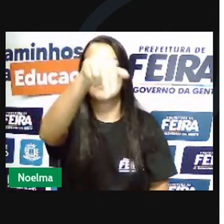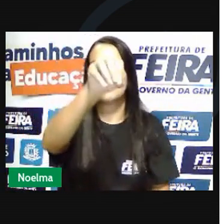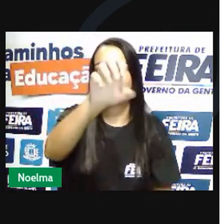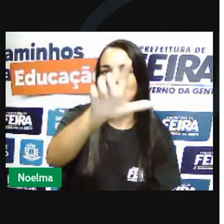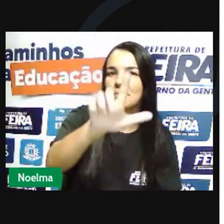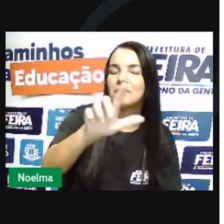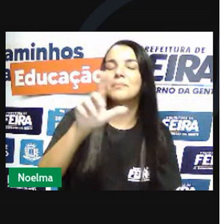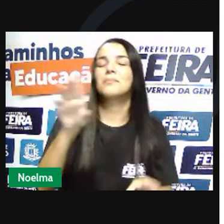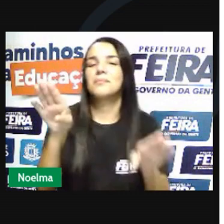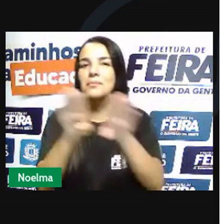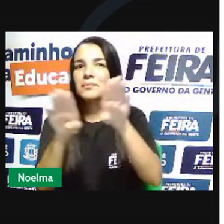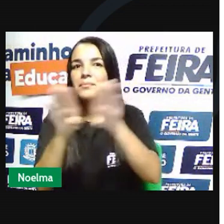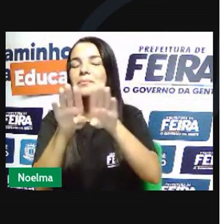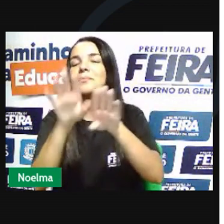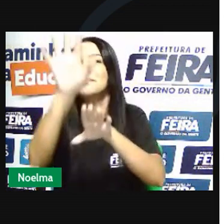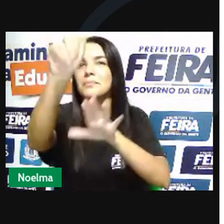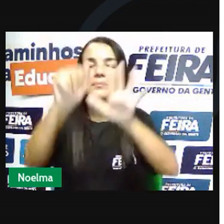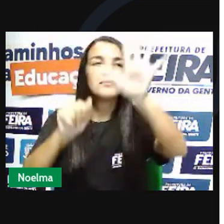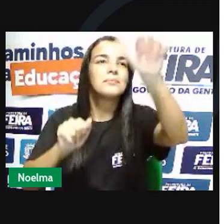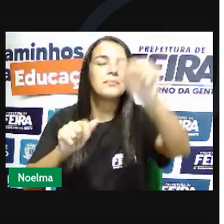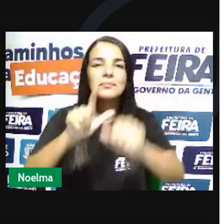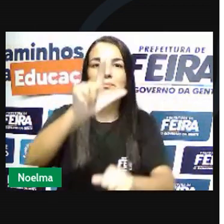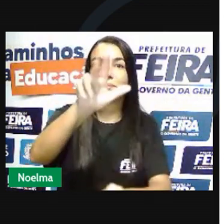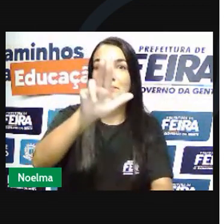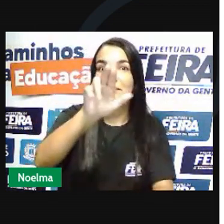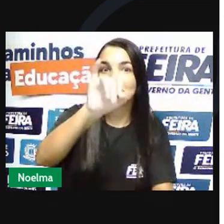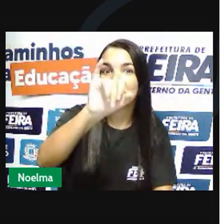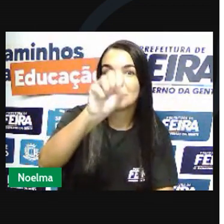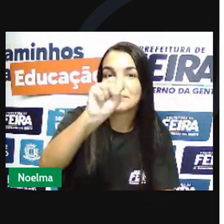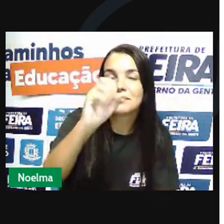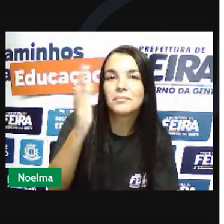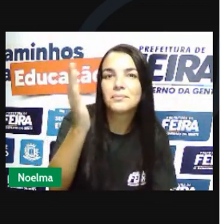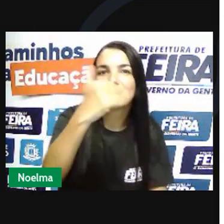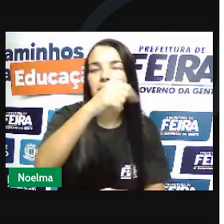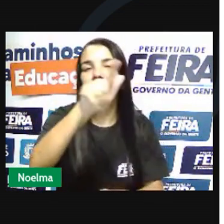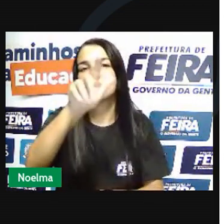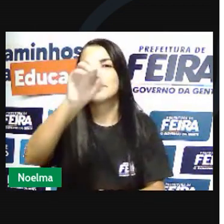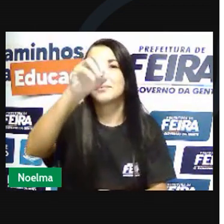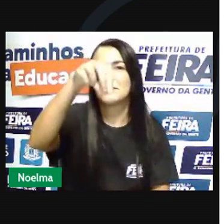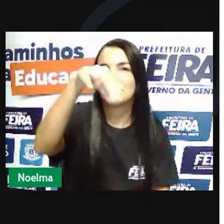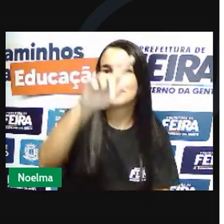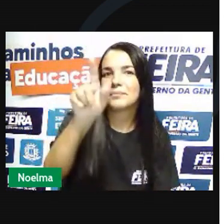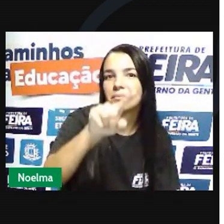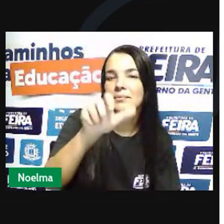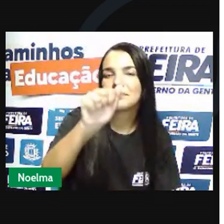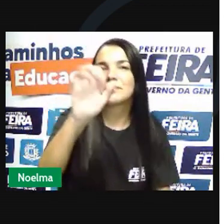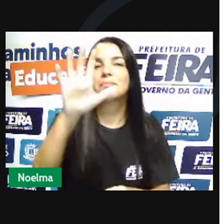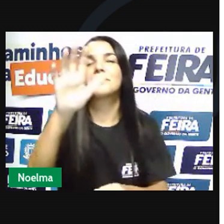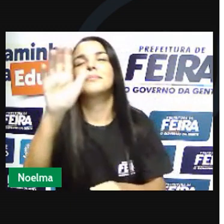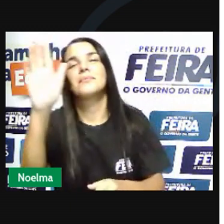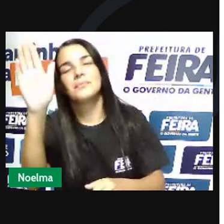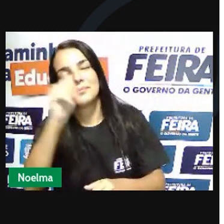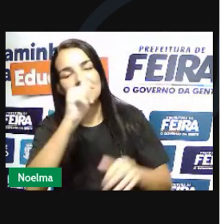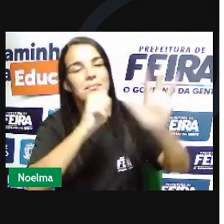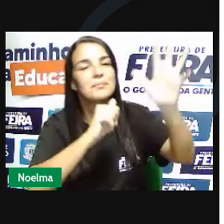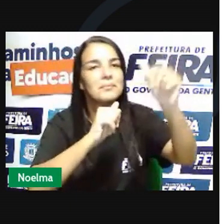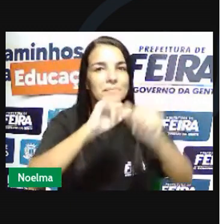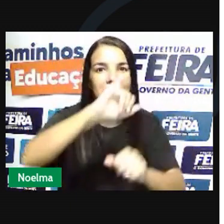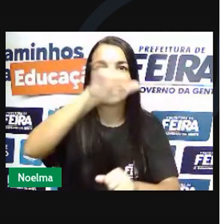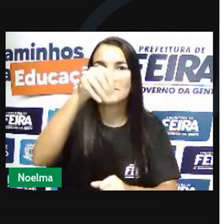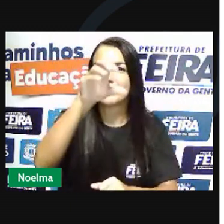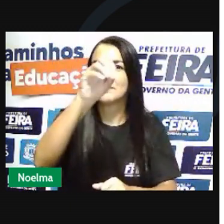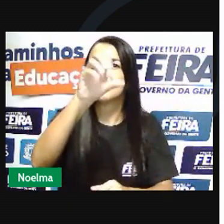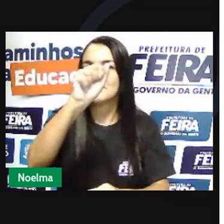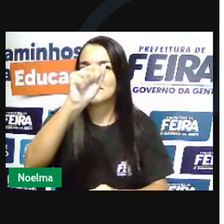jogar. Já mandei chamar Luiz Gonzaga das Virgens. Já mandei chamar João de